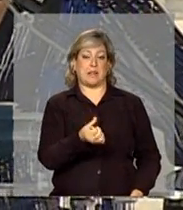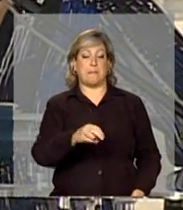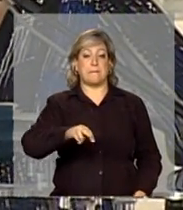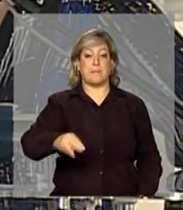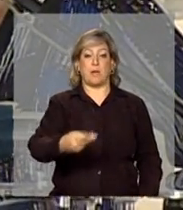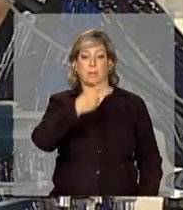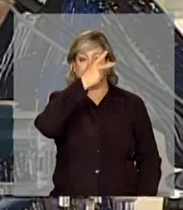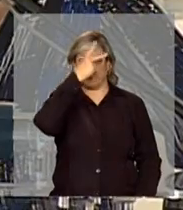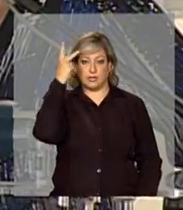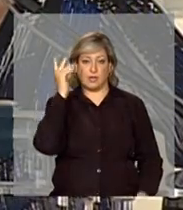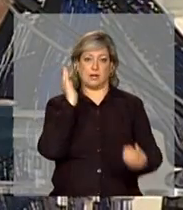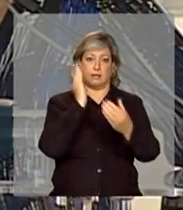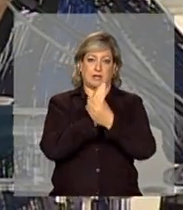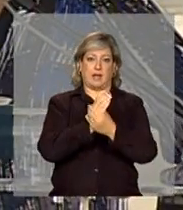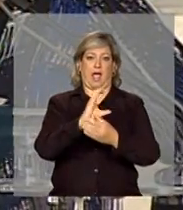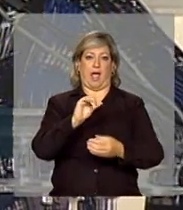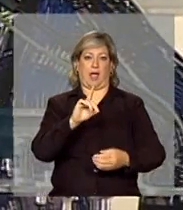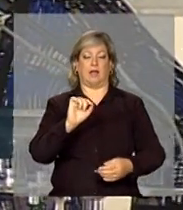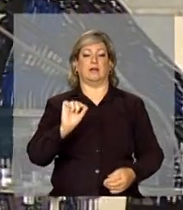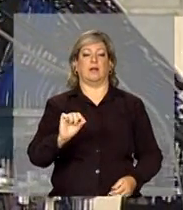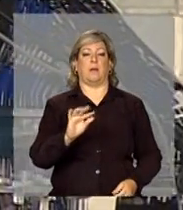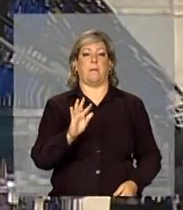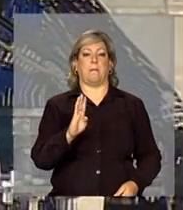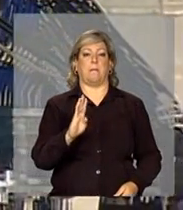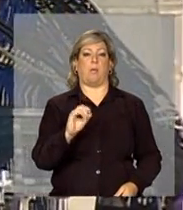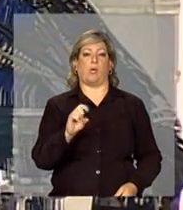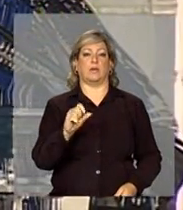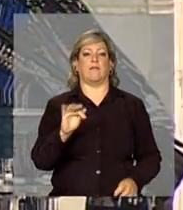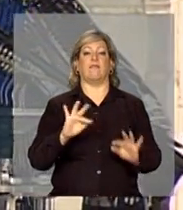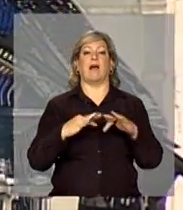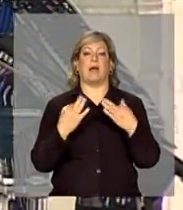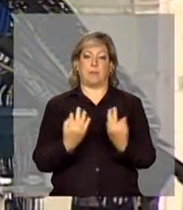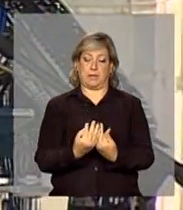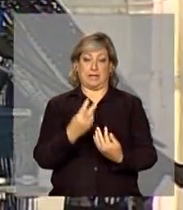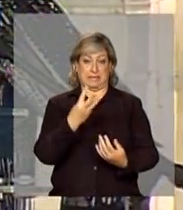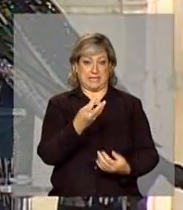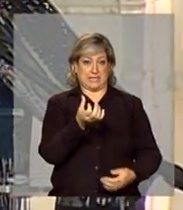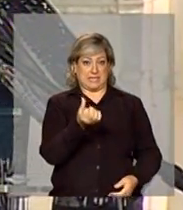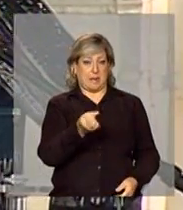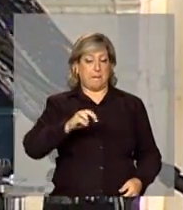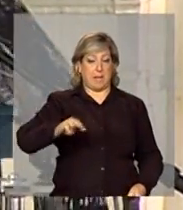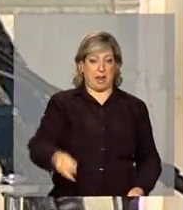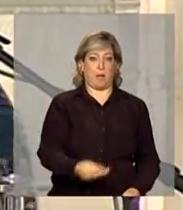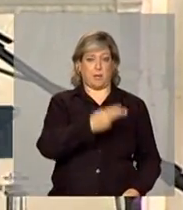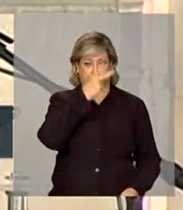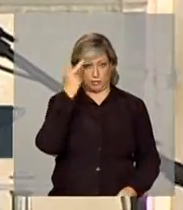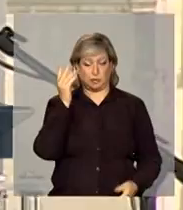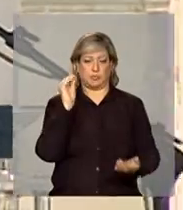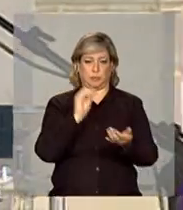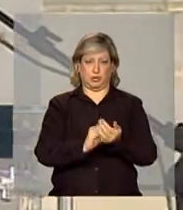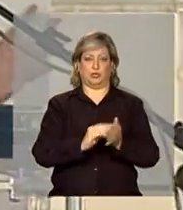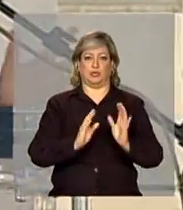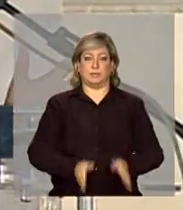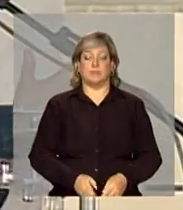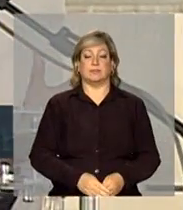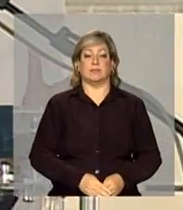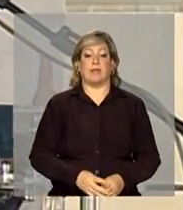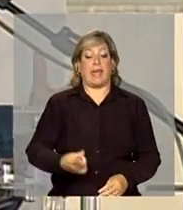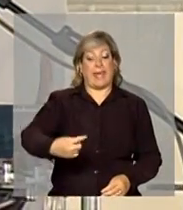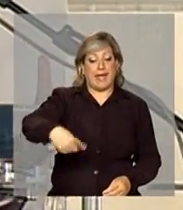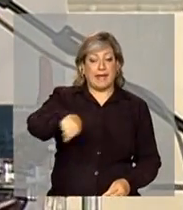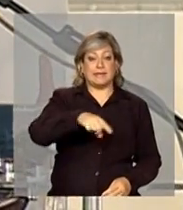milhões de pessoas cadastradas no Bolsa Família. 36 milhões. Desses